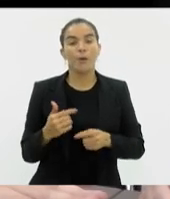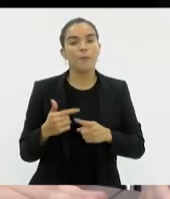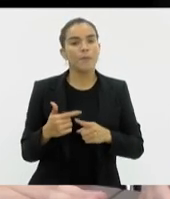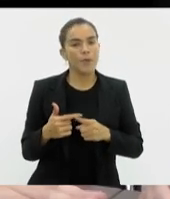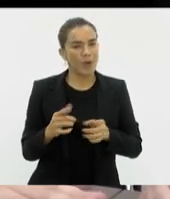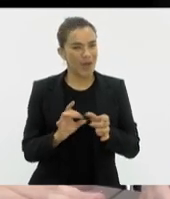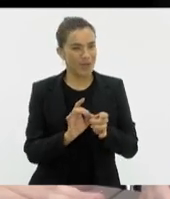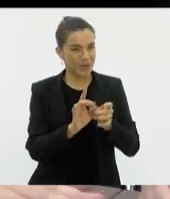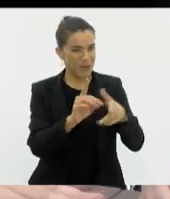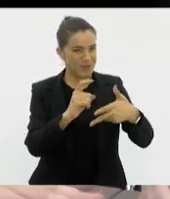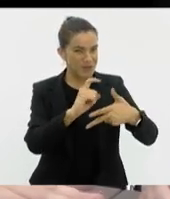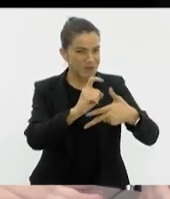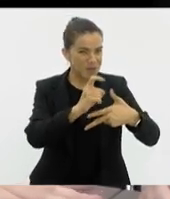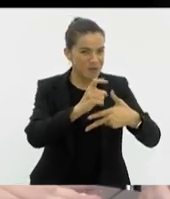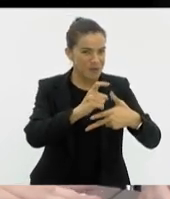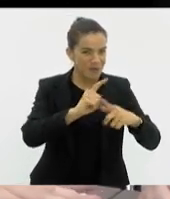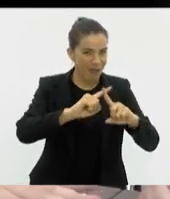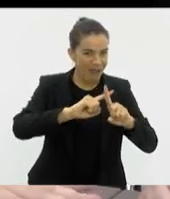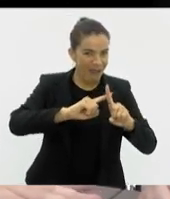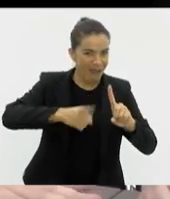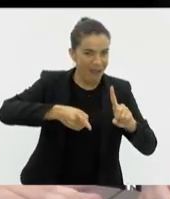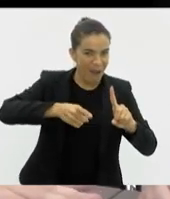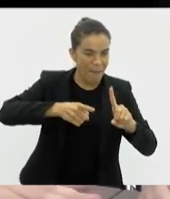autorizar o executivo a vedar,